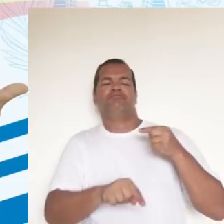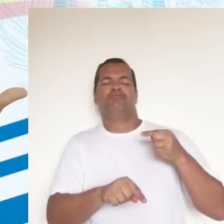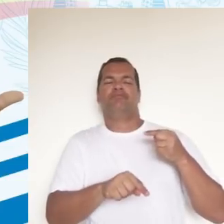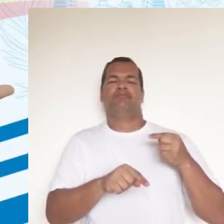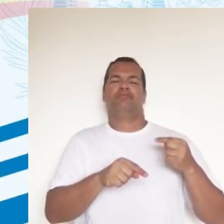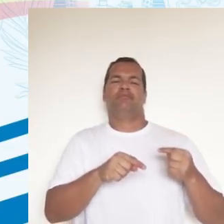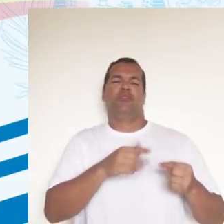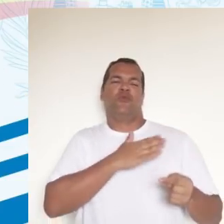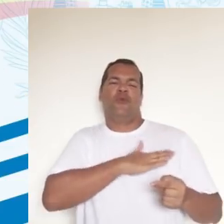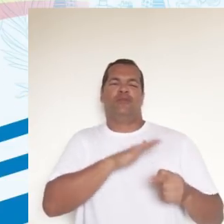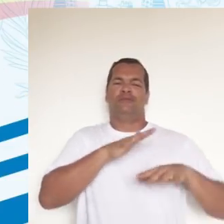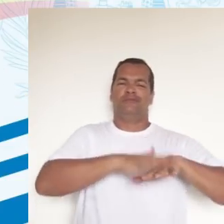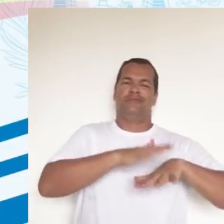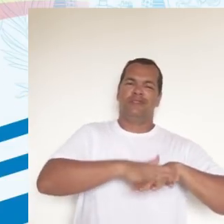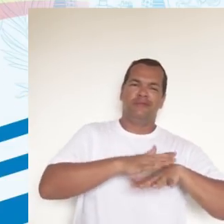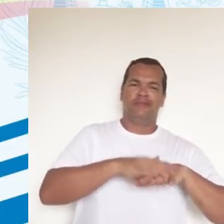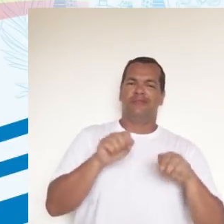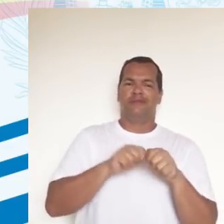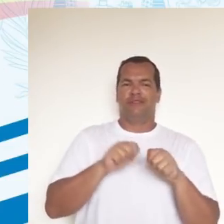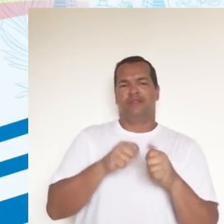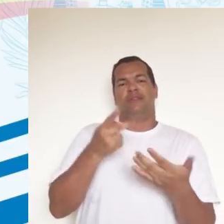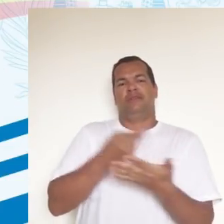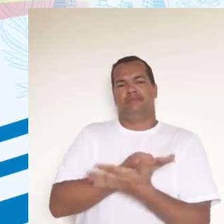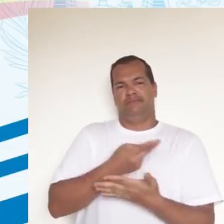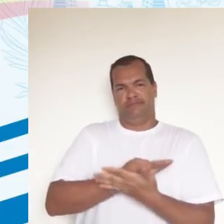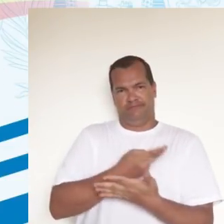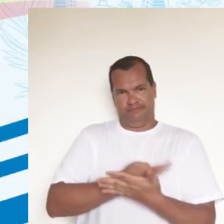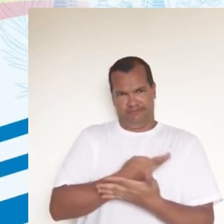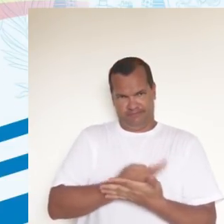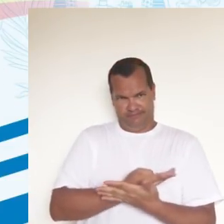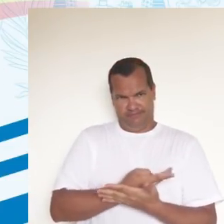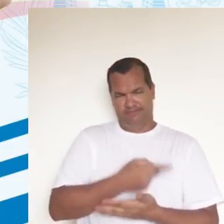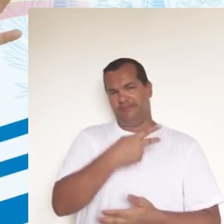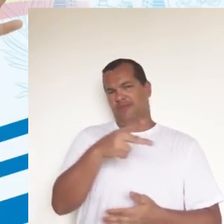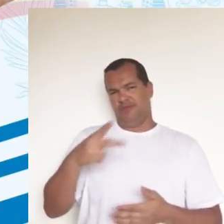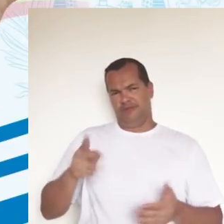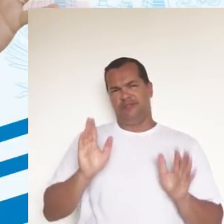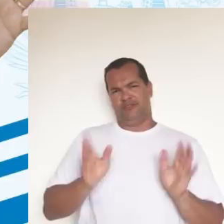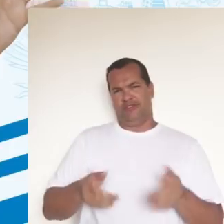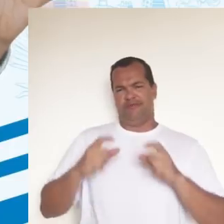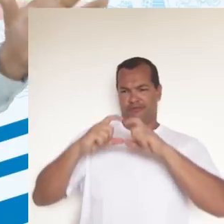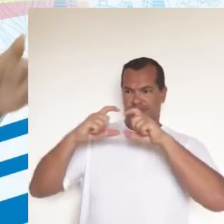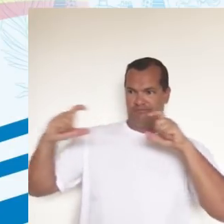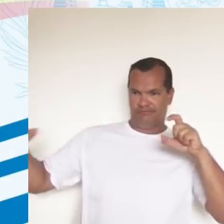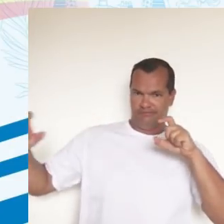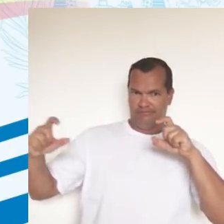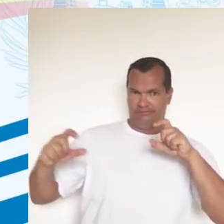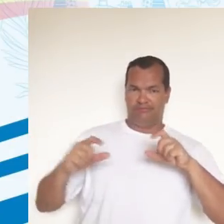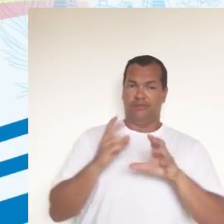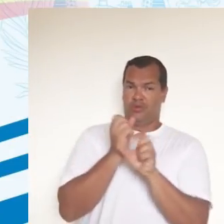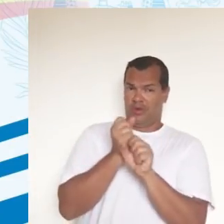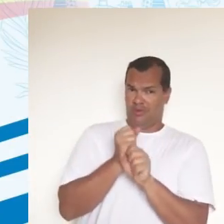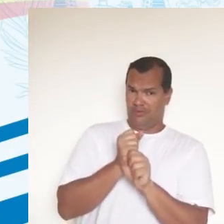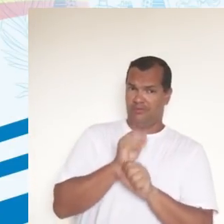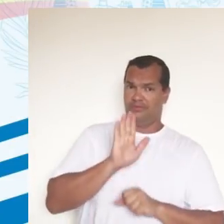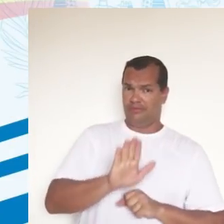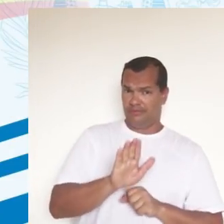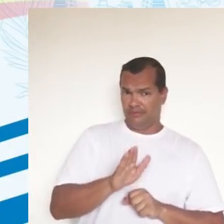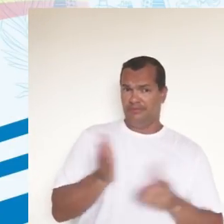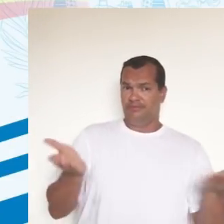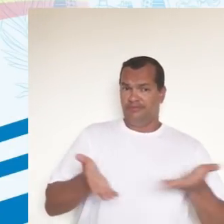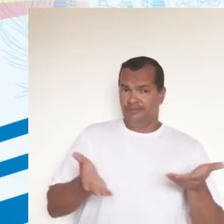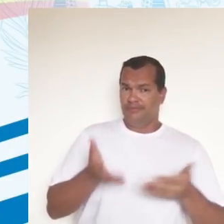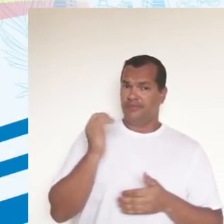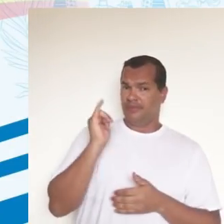com a matemática, venham a fazer desta maneira que você acabou de ver na imagem. Mas